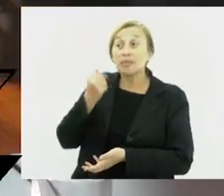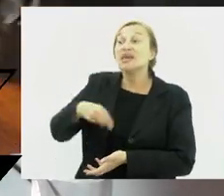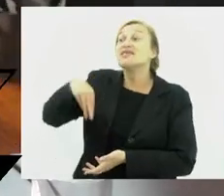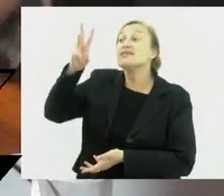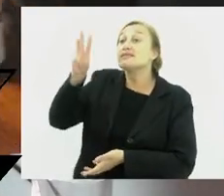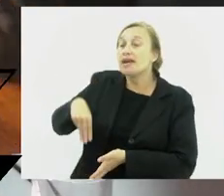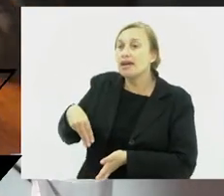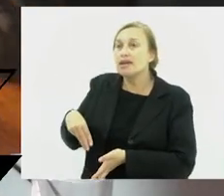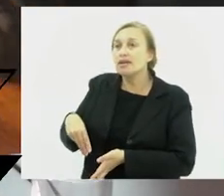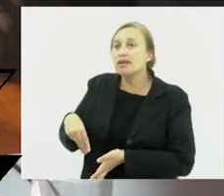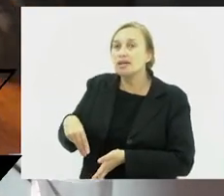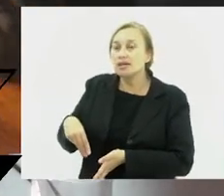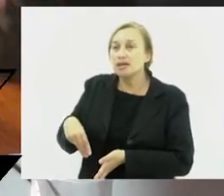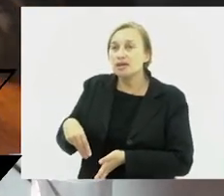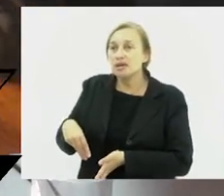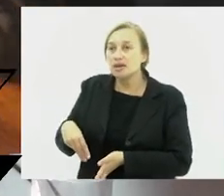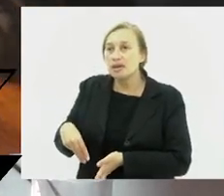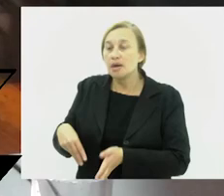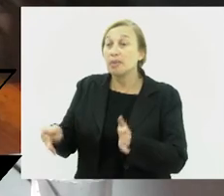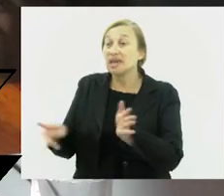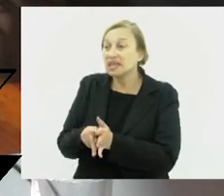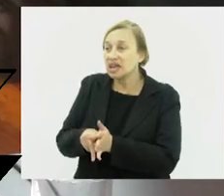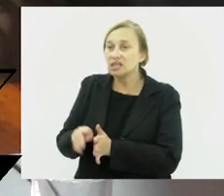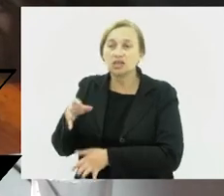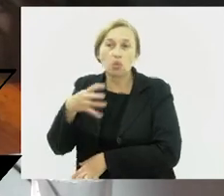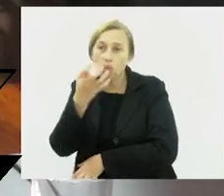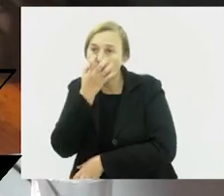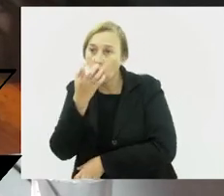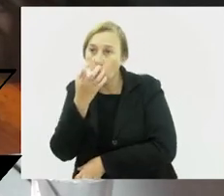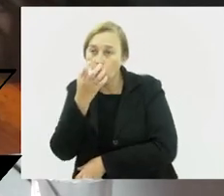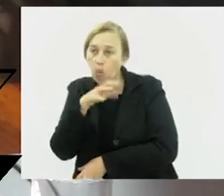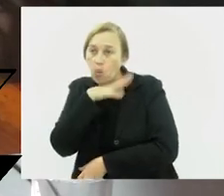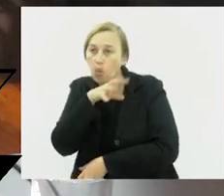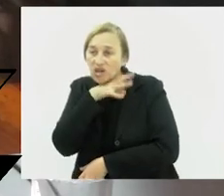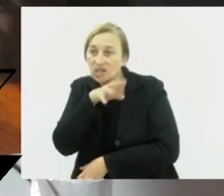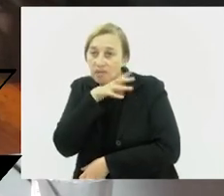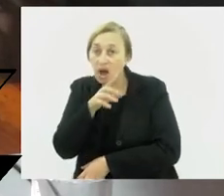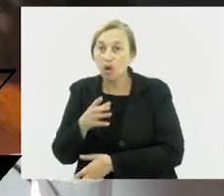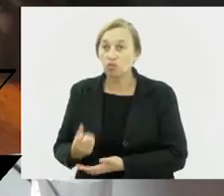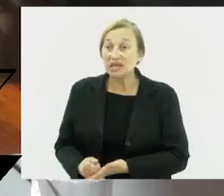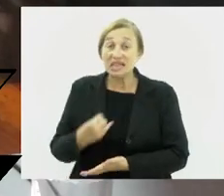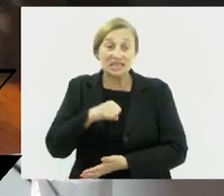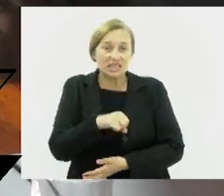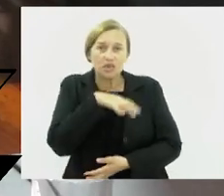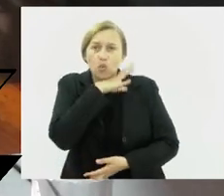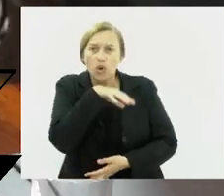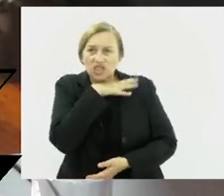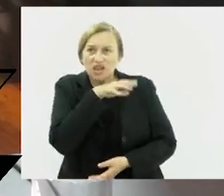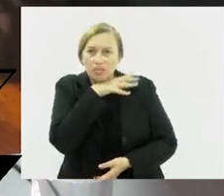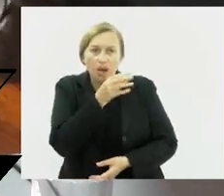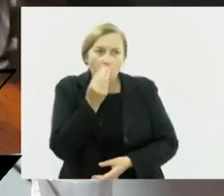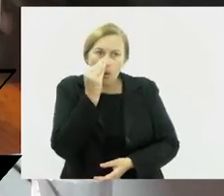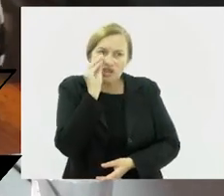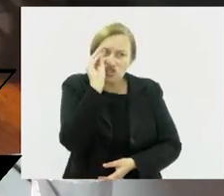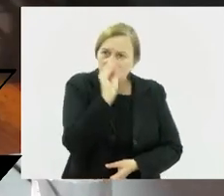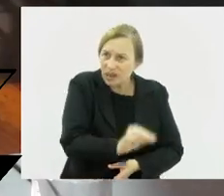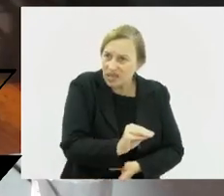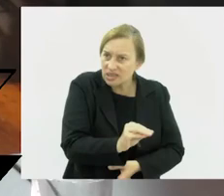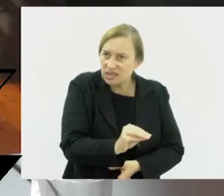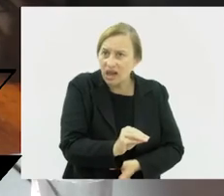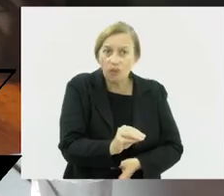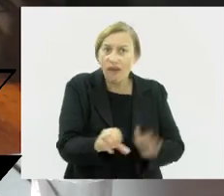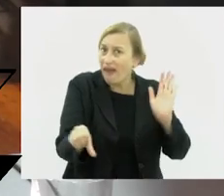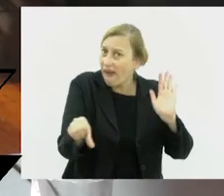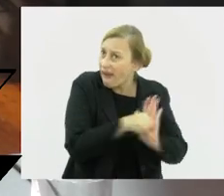ele tem que ser bem tratado. Um animal que é maltratado, isso é um crime, está na lei sanção, que é uma lei federal,